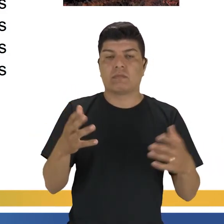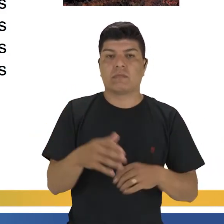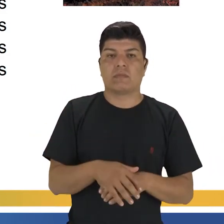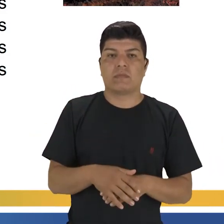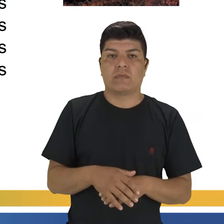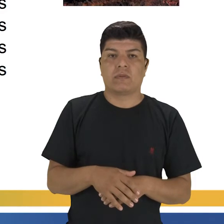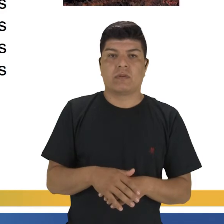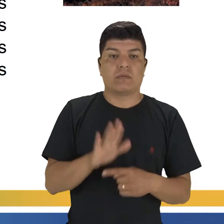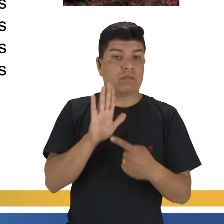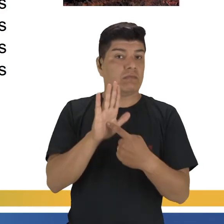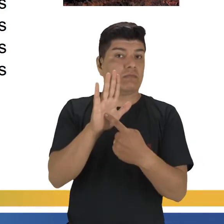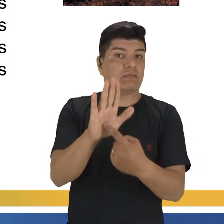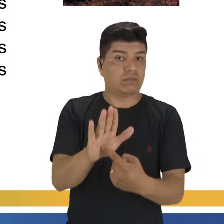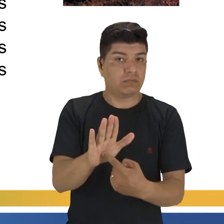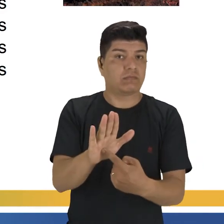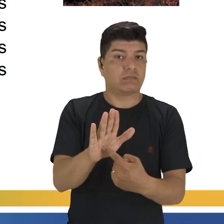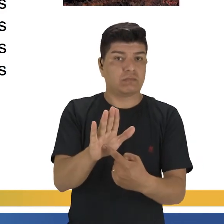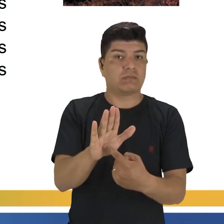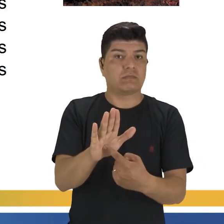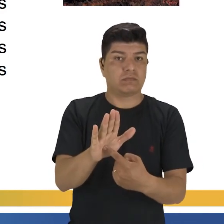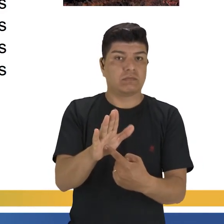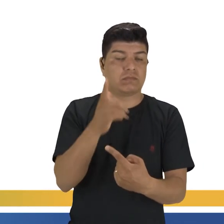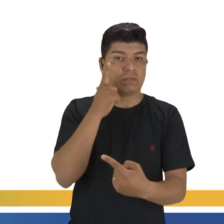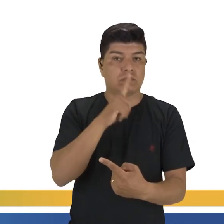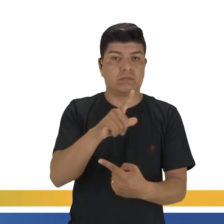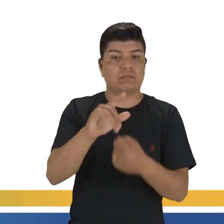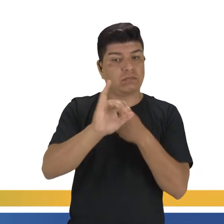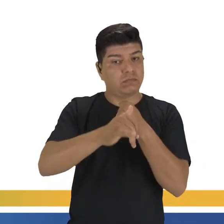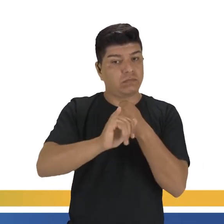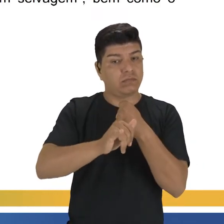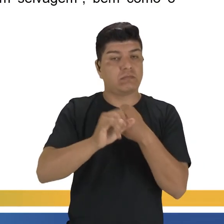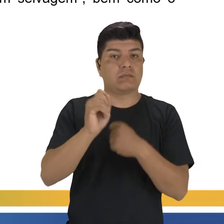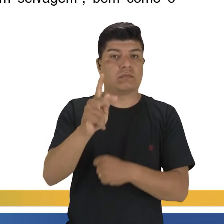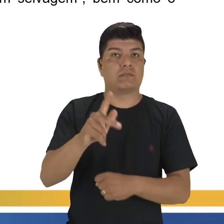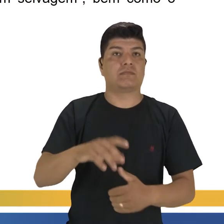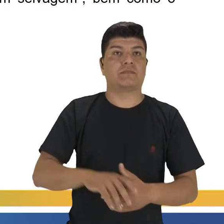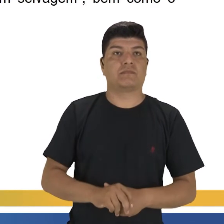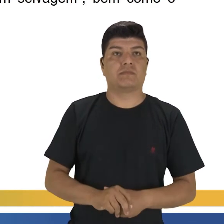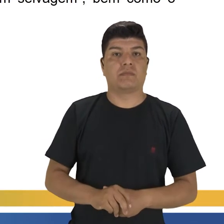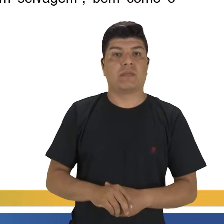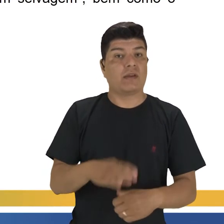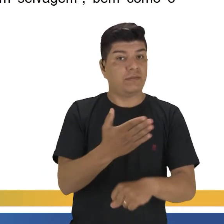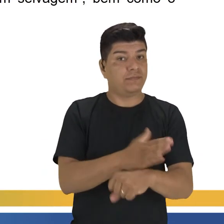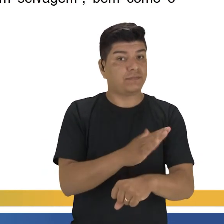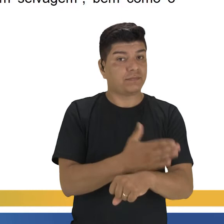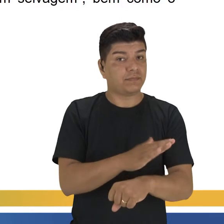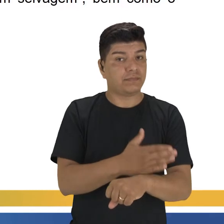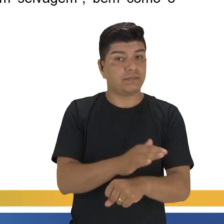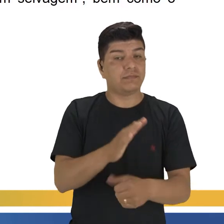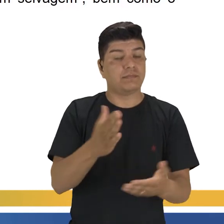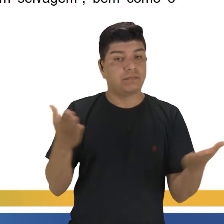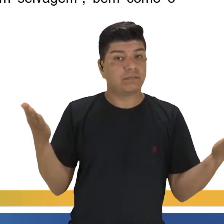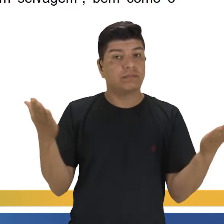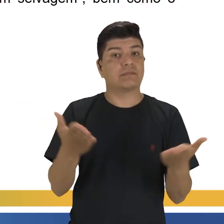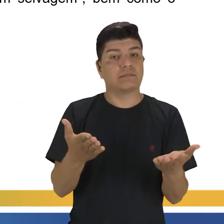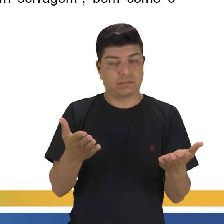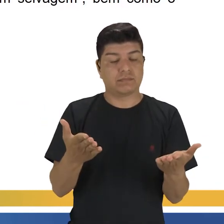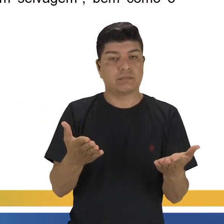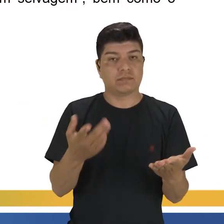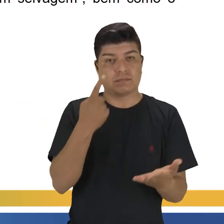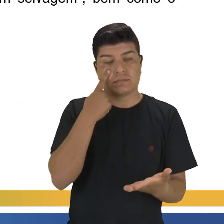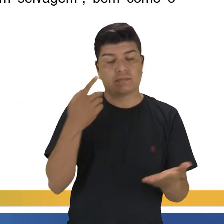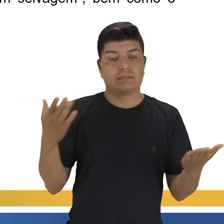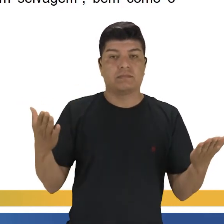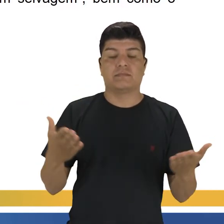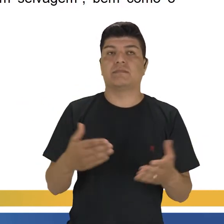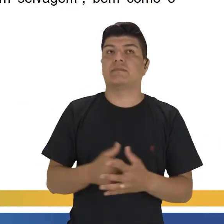ganhou difusão aí no caso da prosa, tá? Então, vamos exercitar um pouco o que nós acabamos de